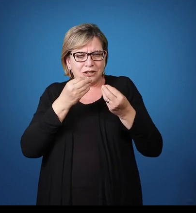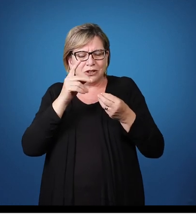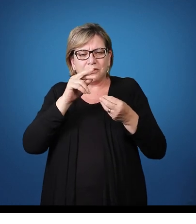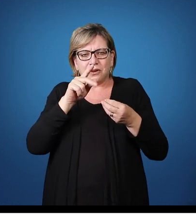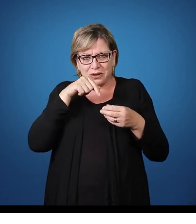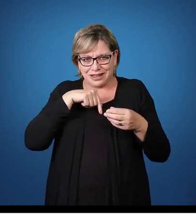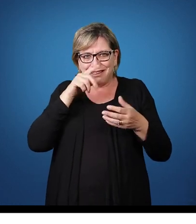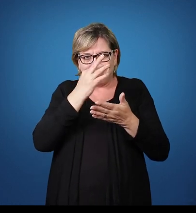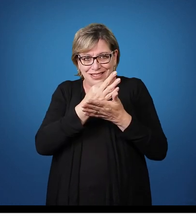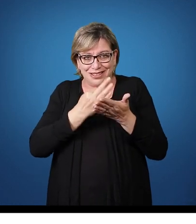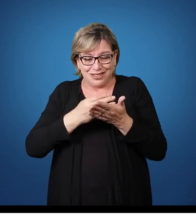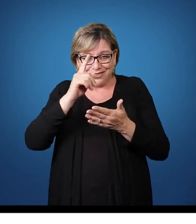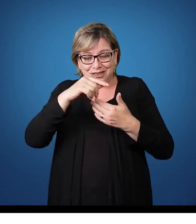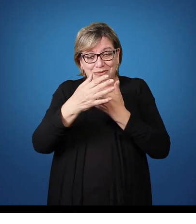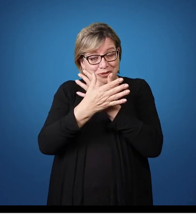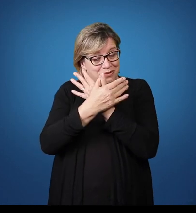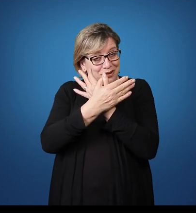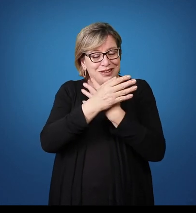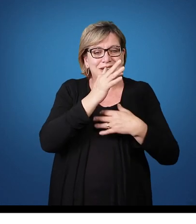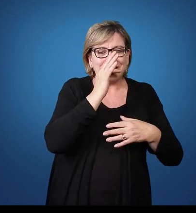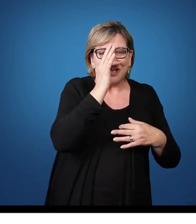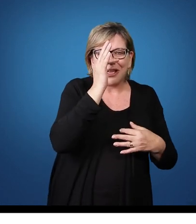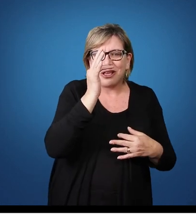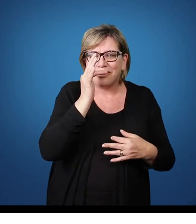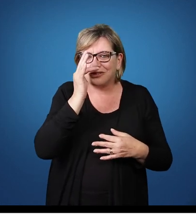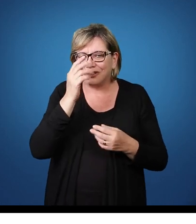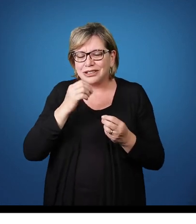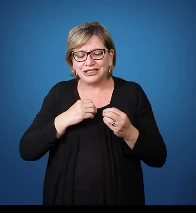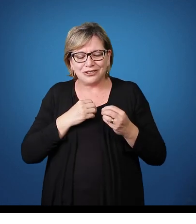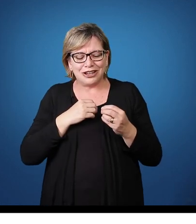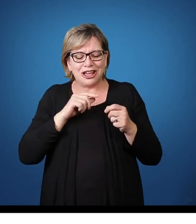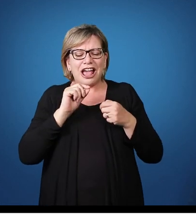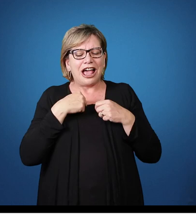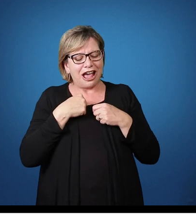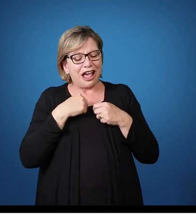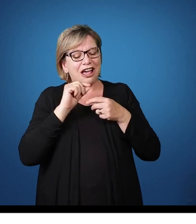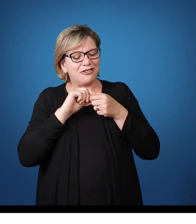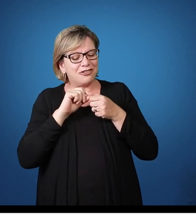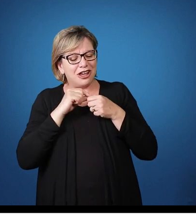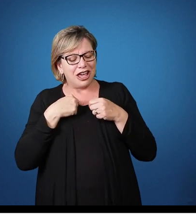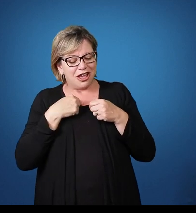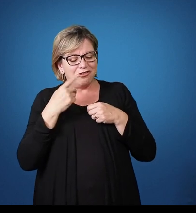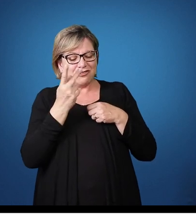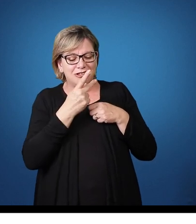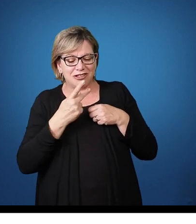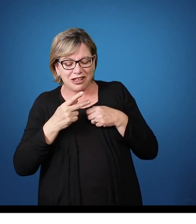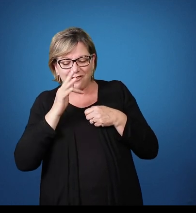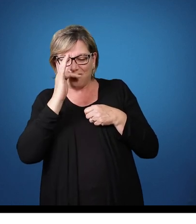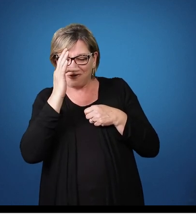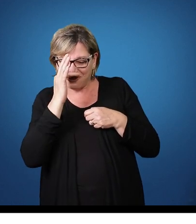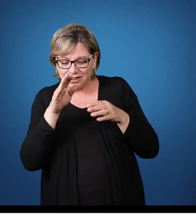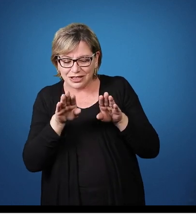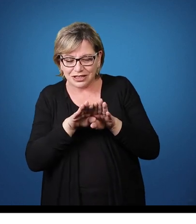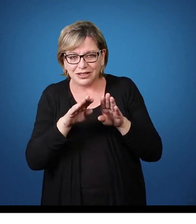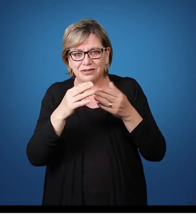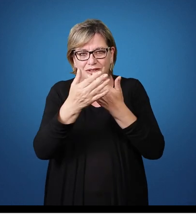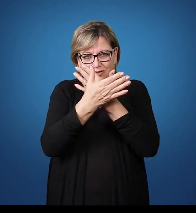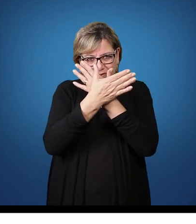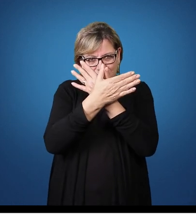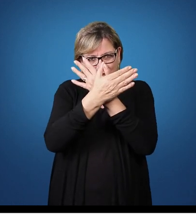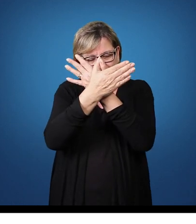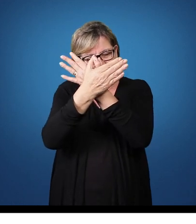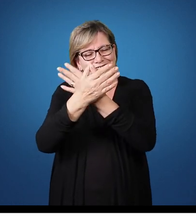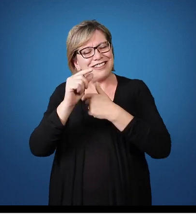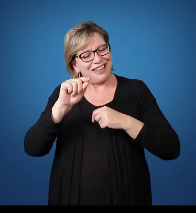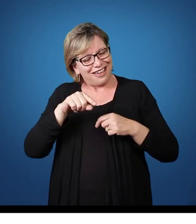borboleta De um jardim Então ele falou Que ele ia desenhar O jardim E a borboleta E que a borboleta Era